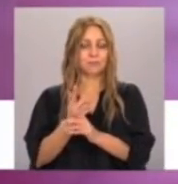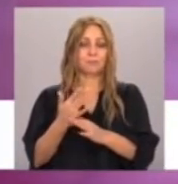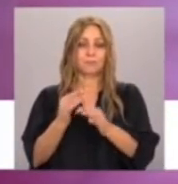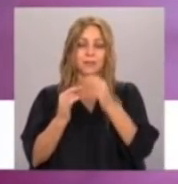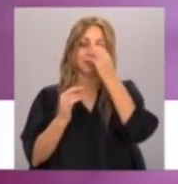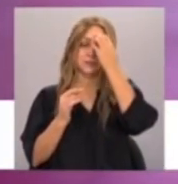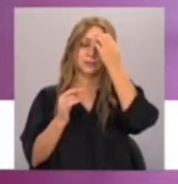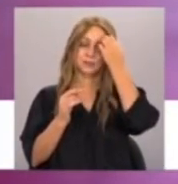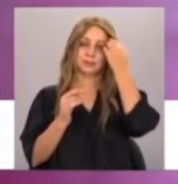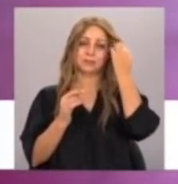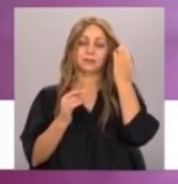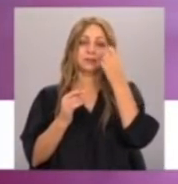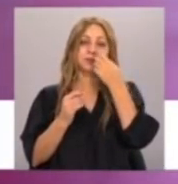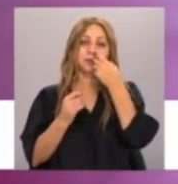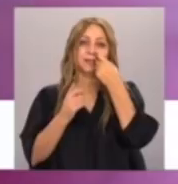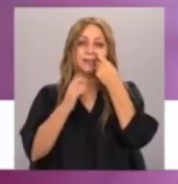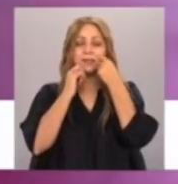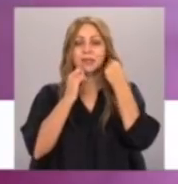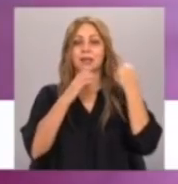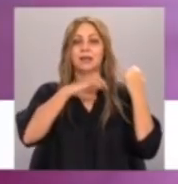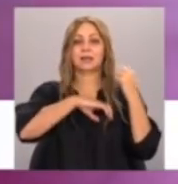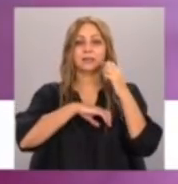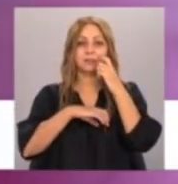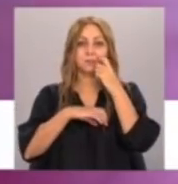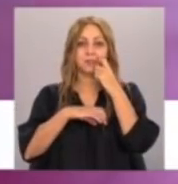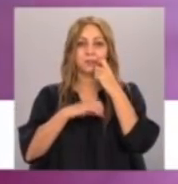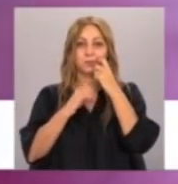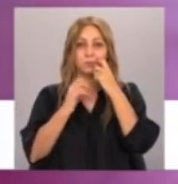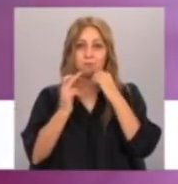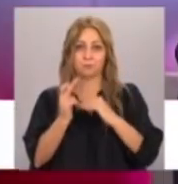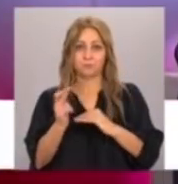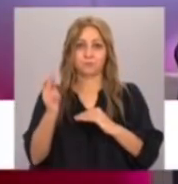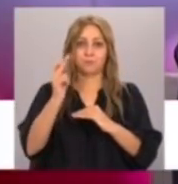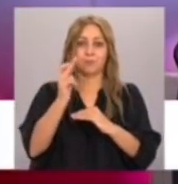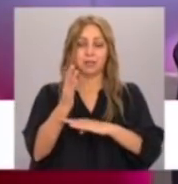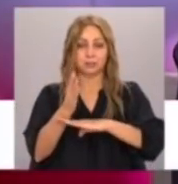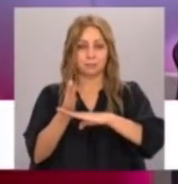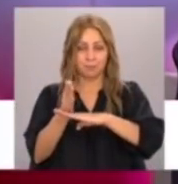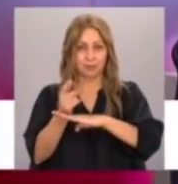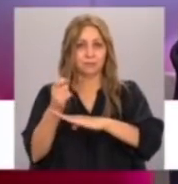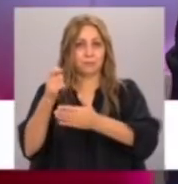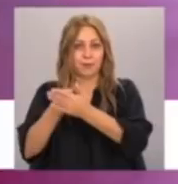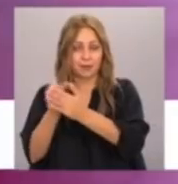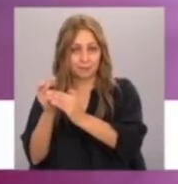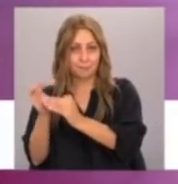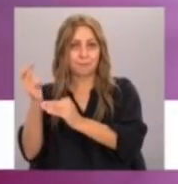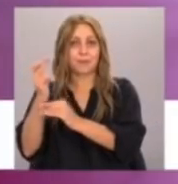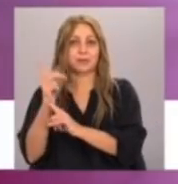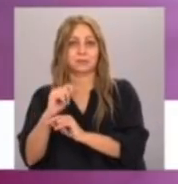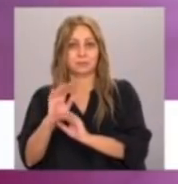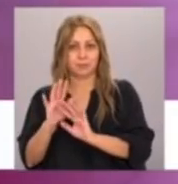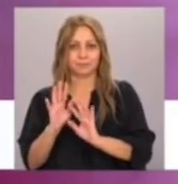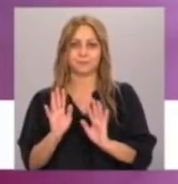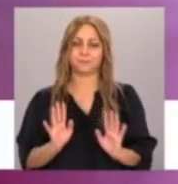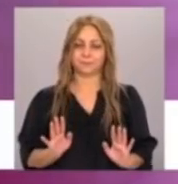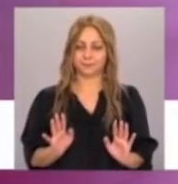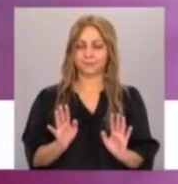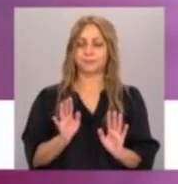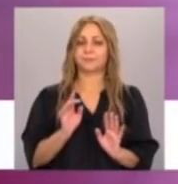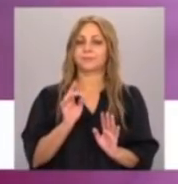daqueles que que que tem rendimentos mais elevados que tem uma taxa depois média mais elevada também hora o importante aqui e